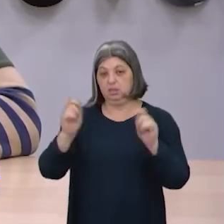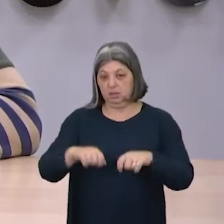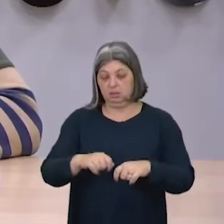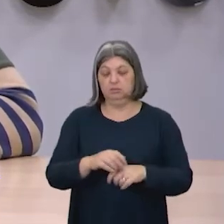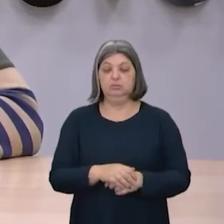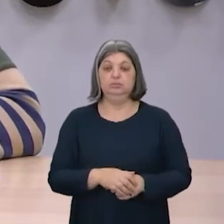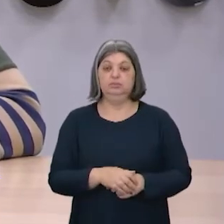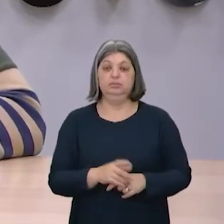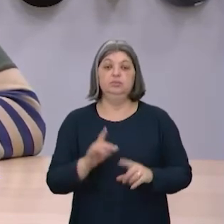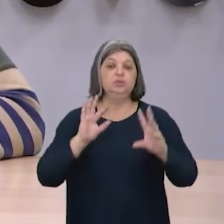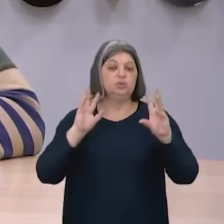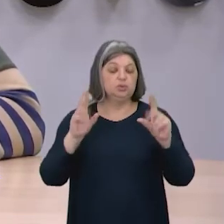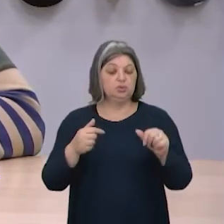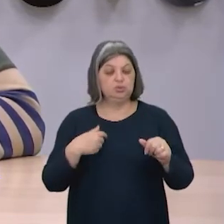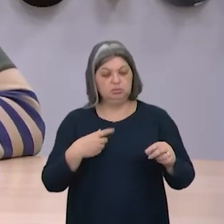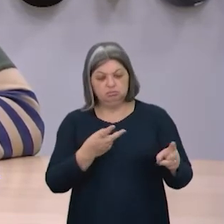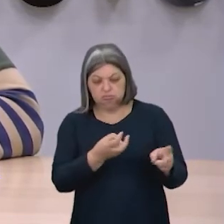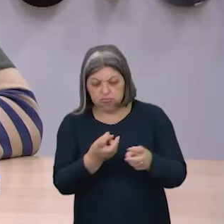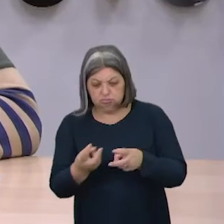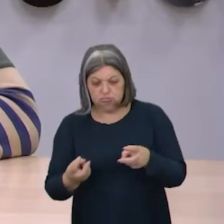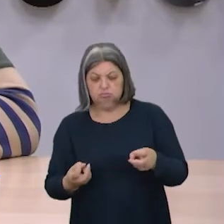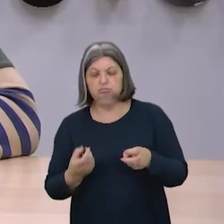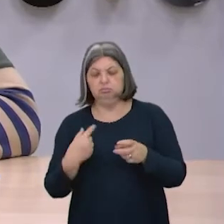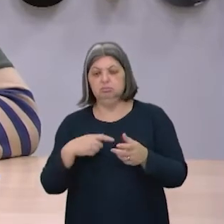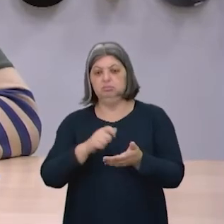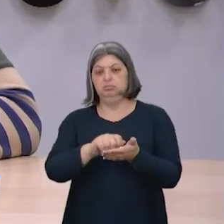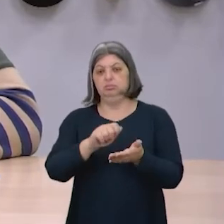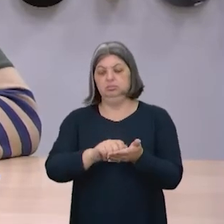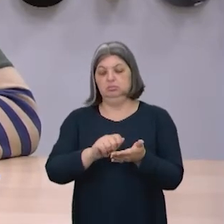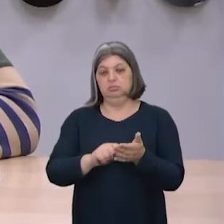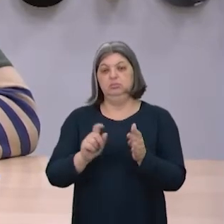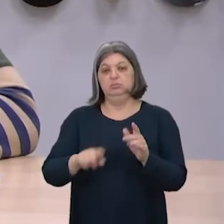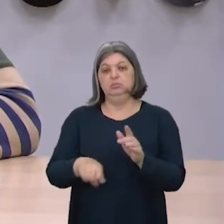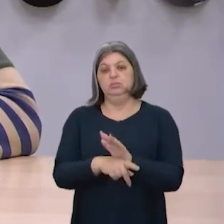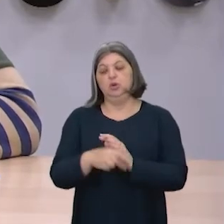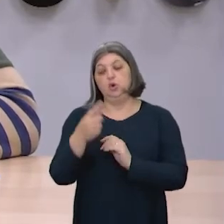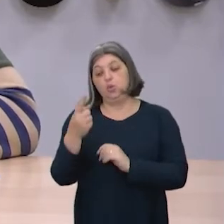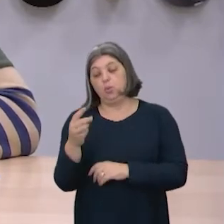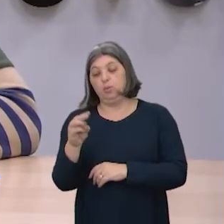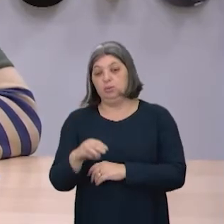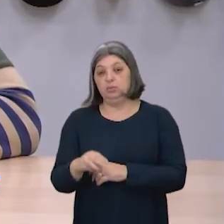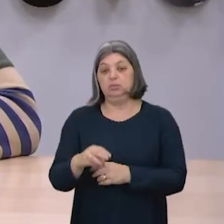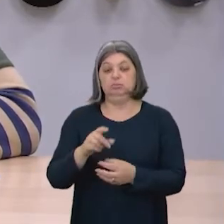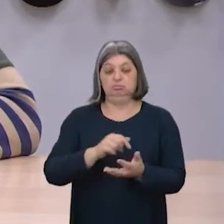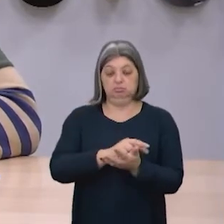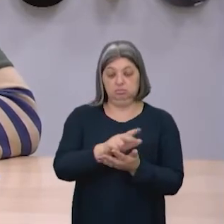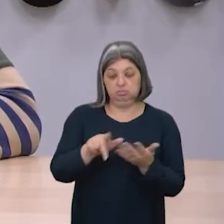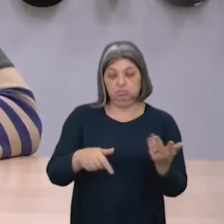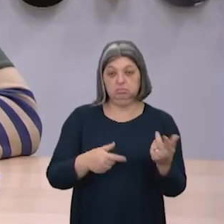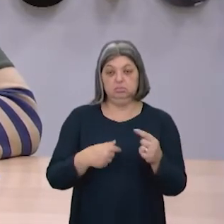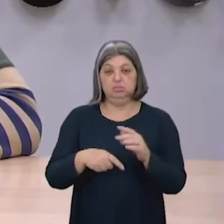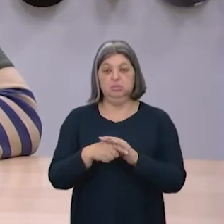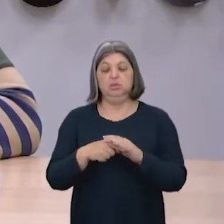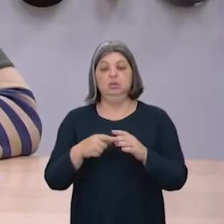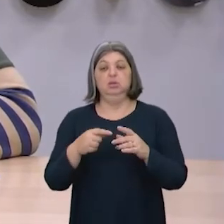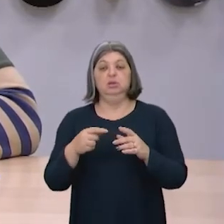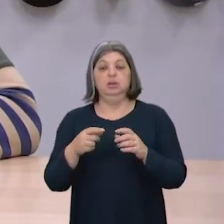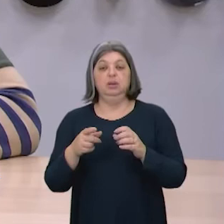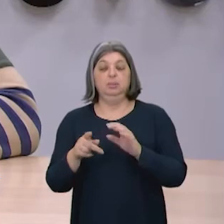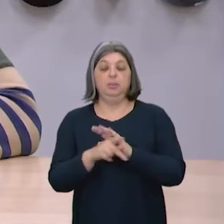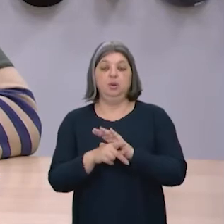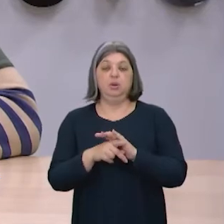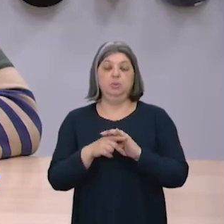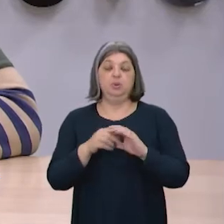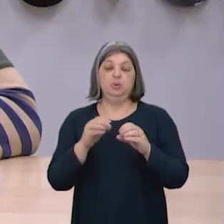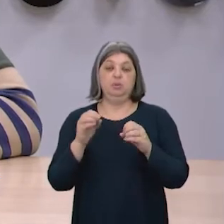eu colocava tudo que eu estava observando ali, né? Dava para observar o núcleo, né? E colocava a membrana, tal,